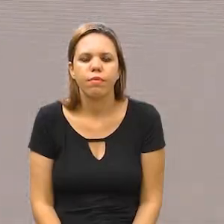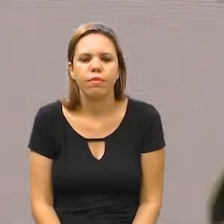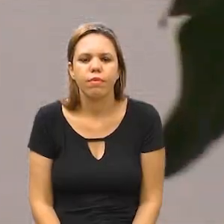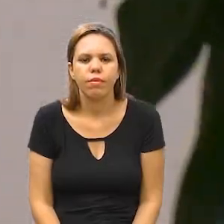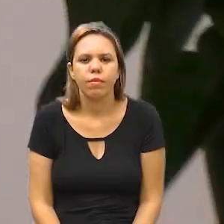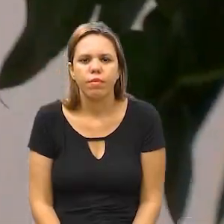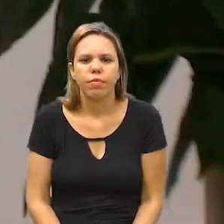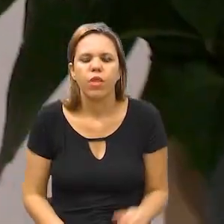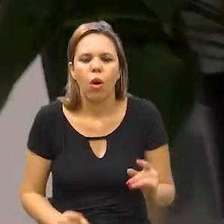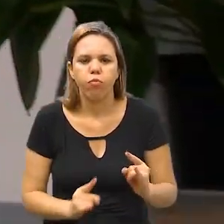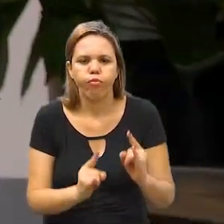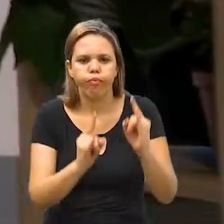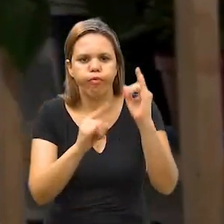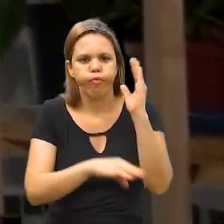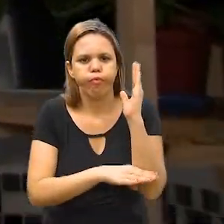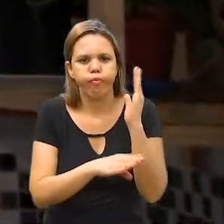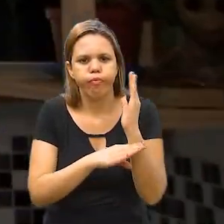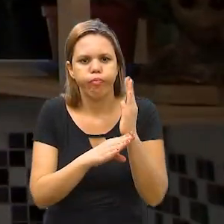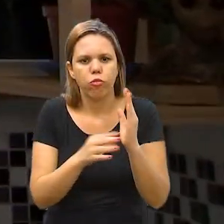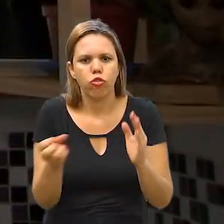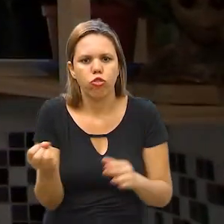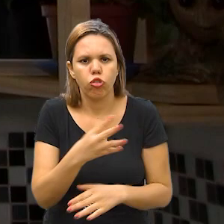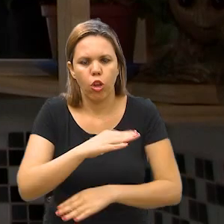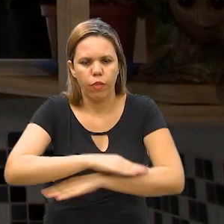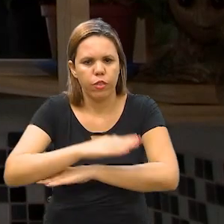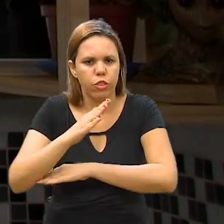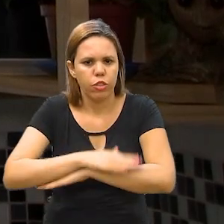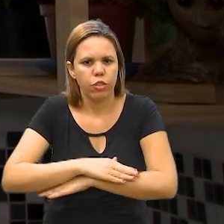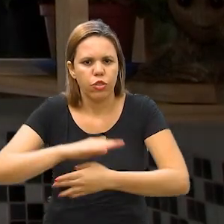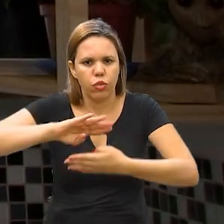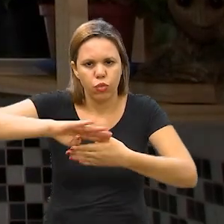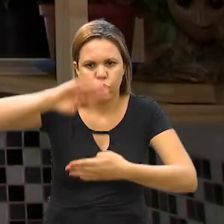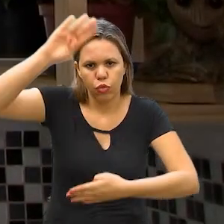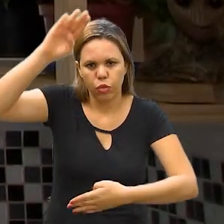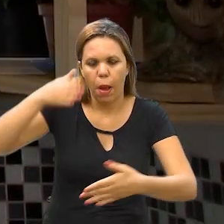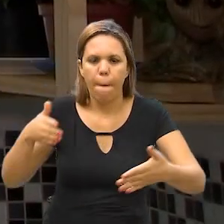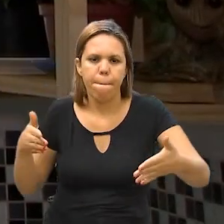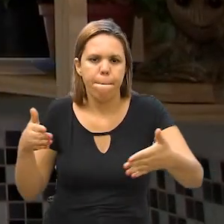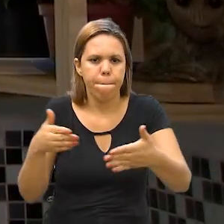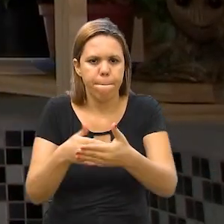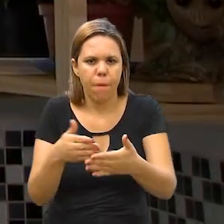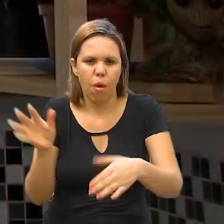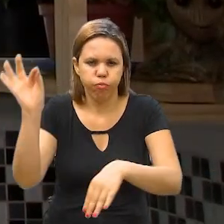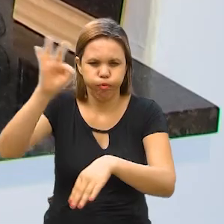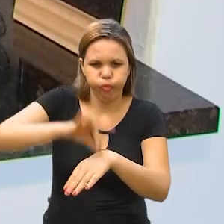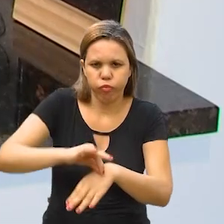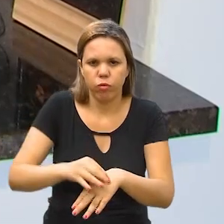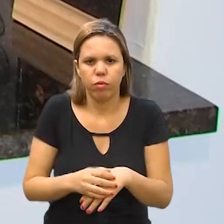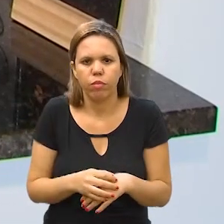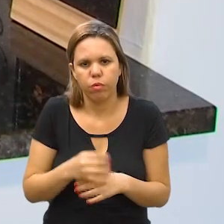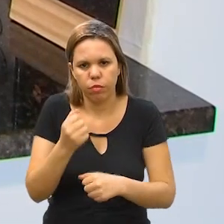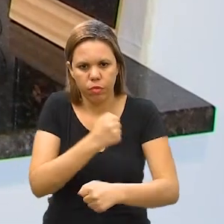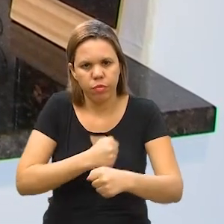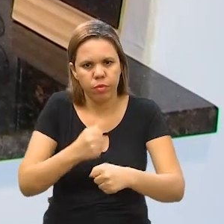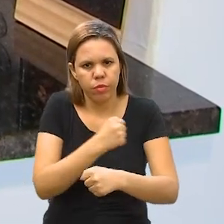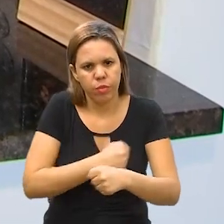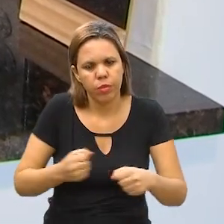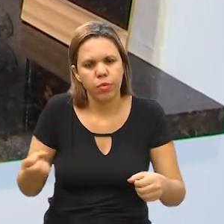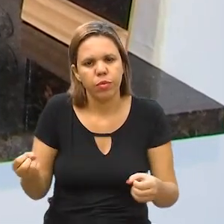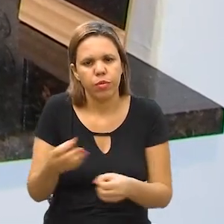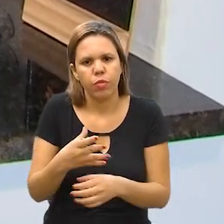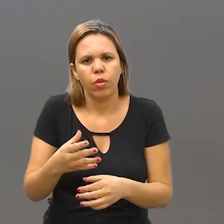Um apartamento que recebeu novas janelas com telas para impedir a entrada de moscas, a cozinha ganhou